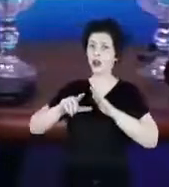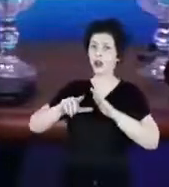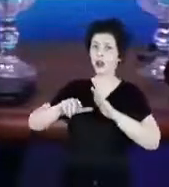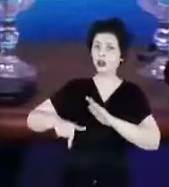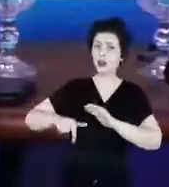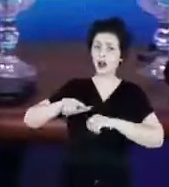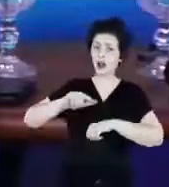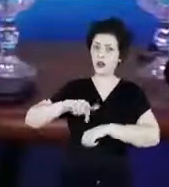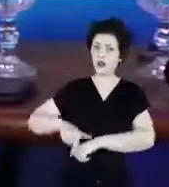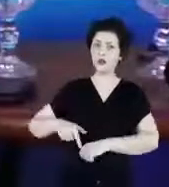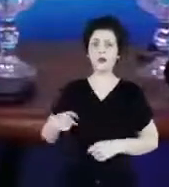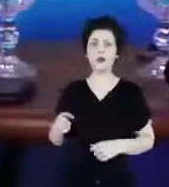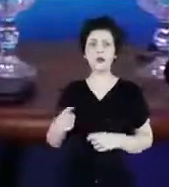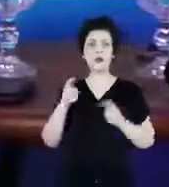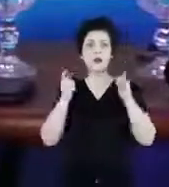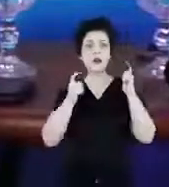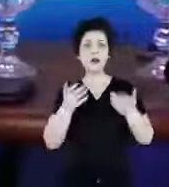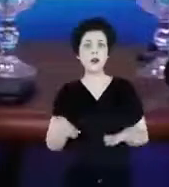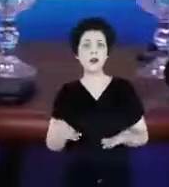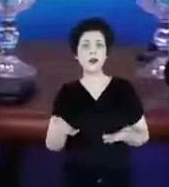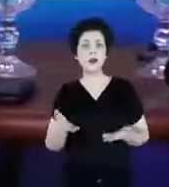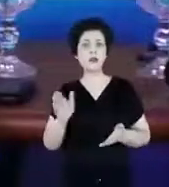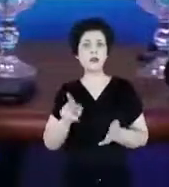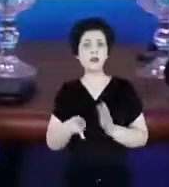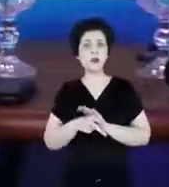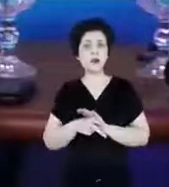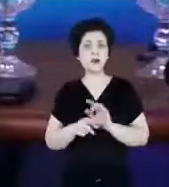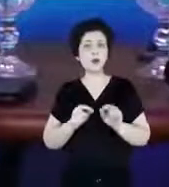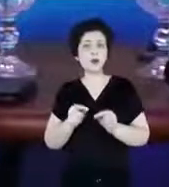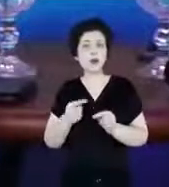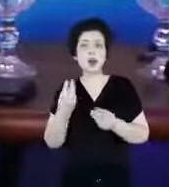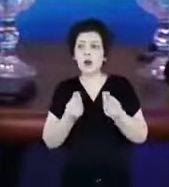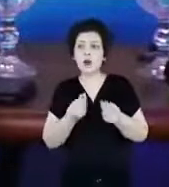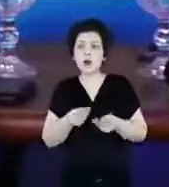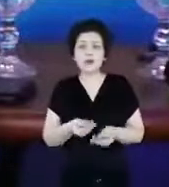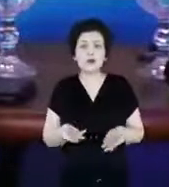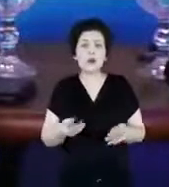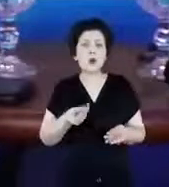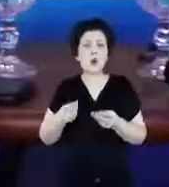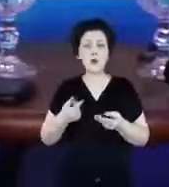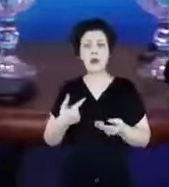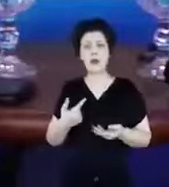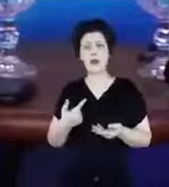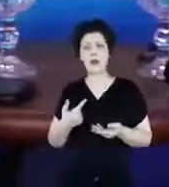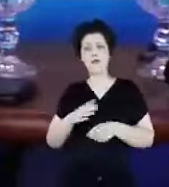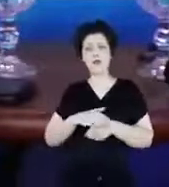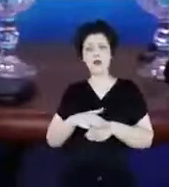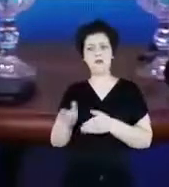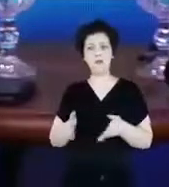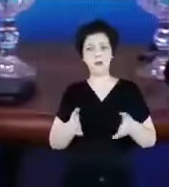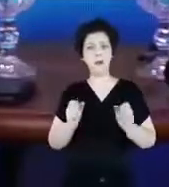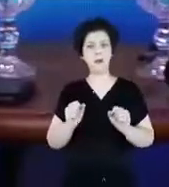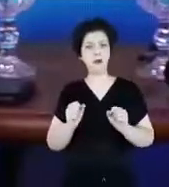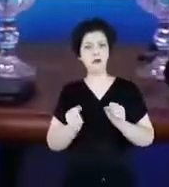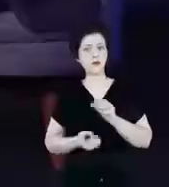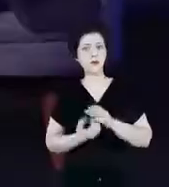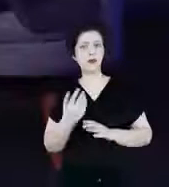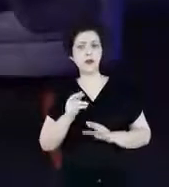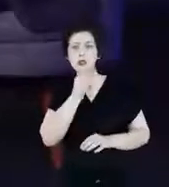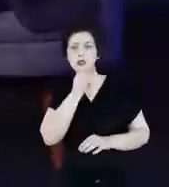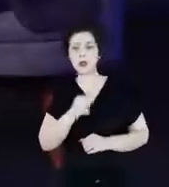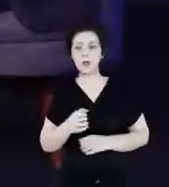inclusive, preocupação no próprio, na própria oferta da demanda de geração, porque você pode desenvolver, né,